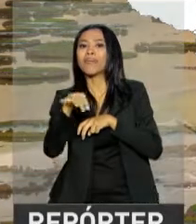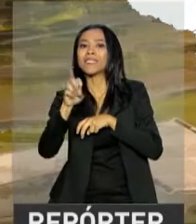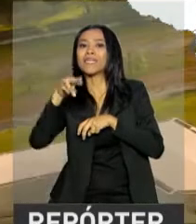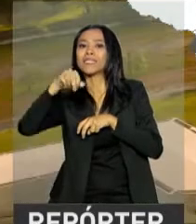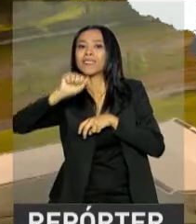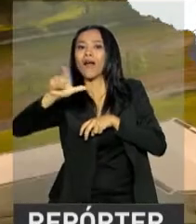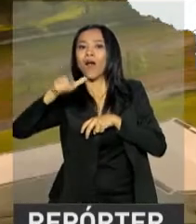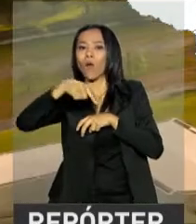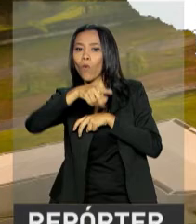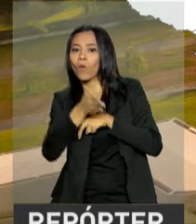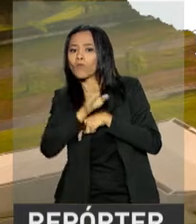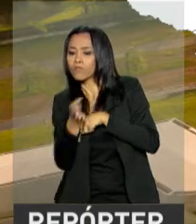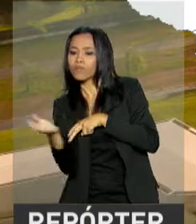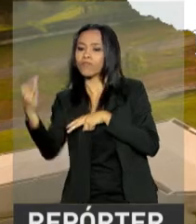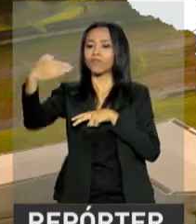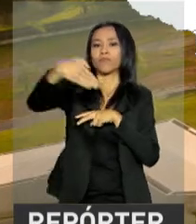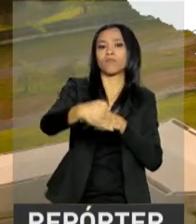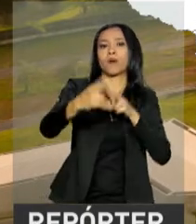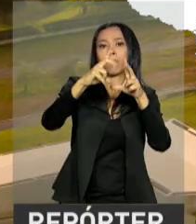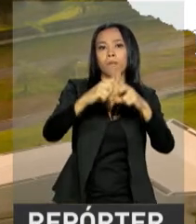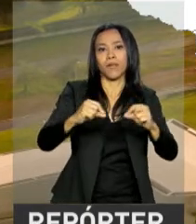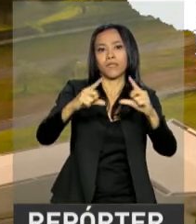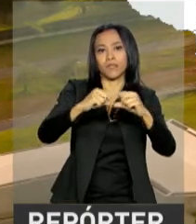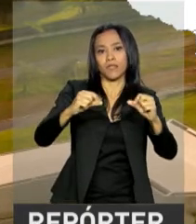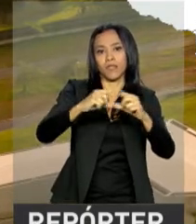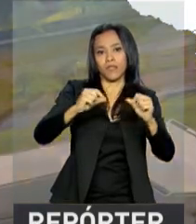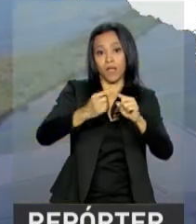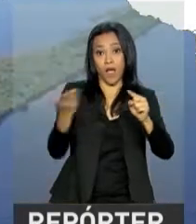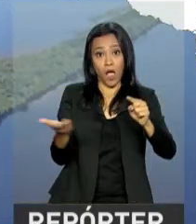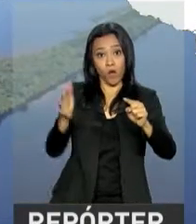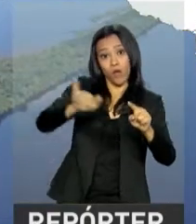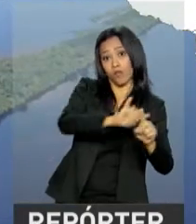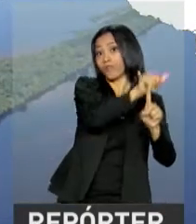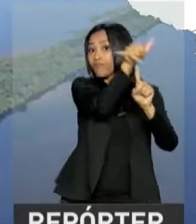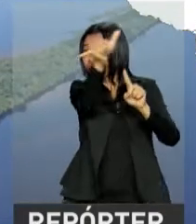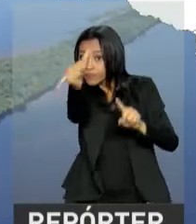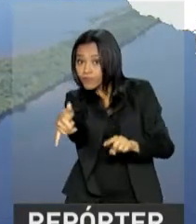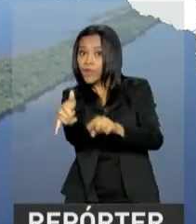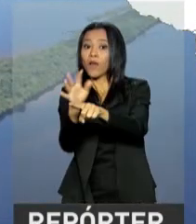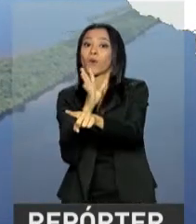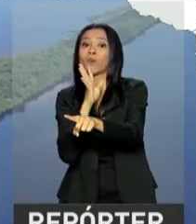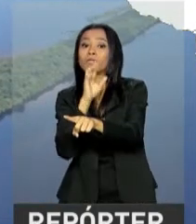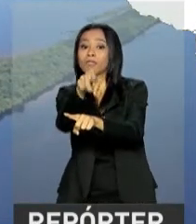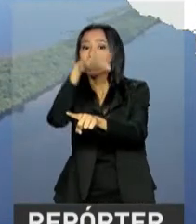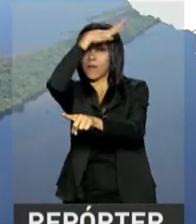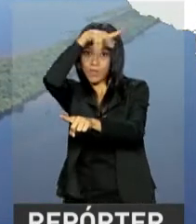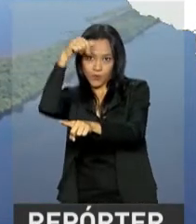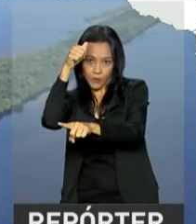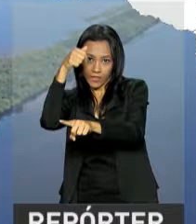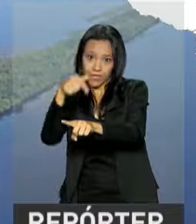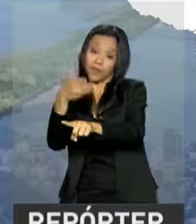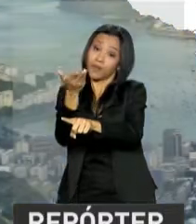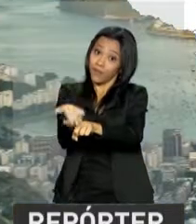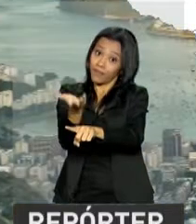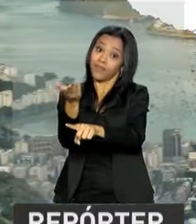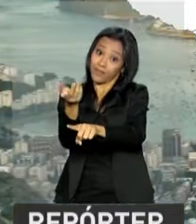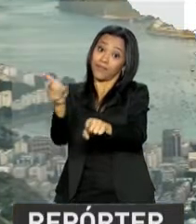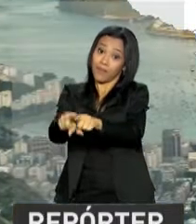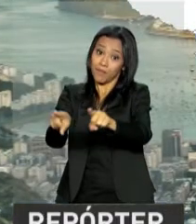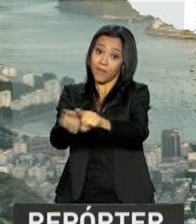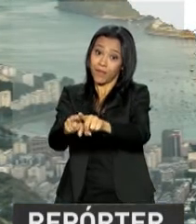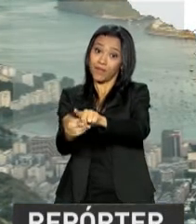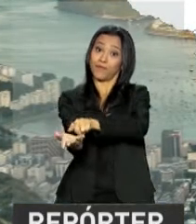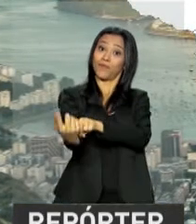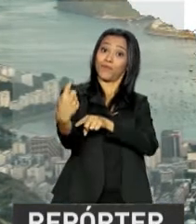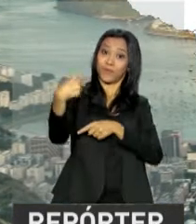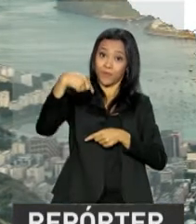lá, o grupo seguiu para a capital federal, Brasília. Agora é a vez de conhecer a floresta amazônica e, como não podia deixar de